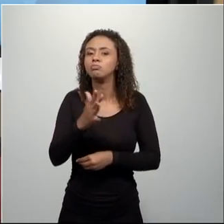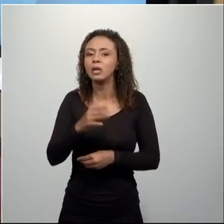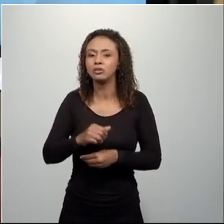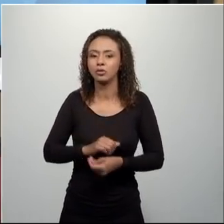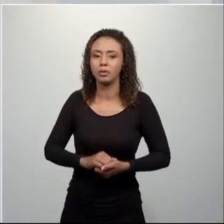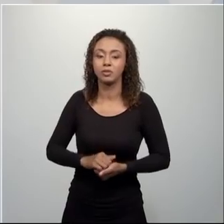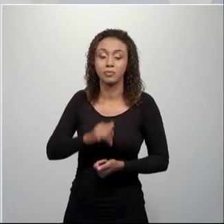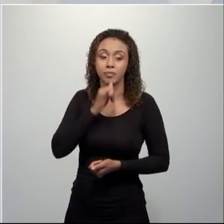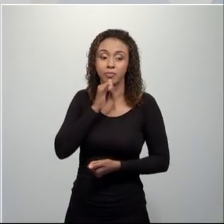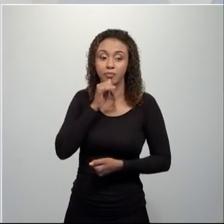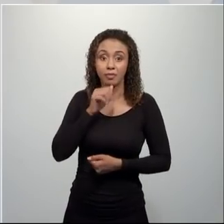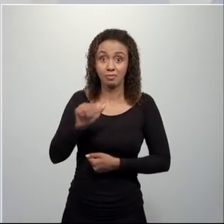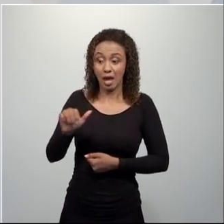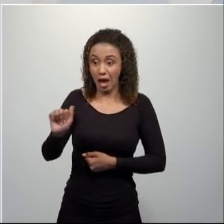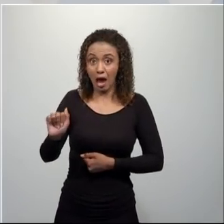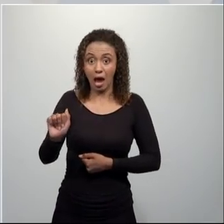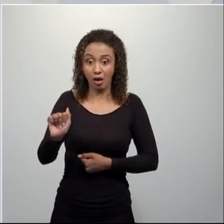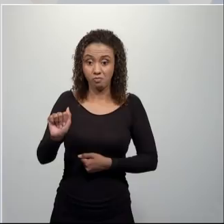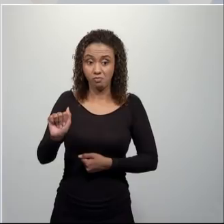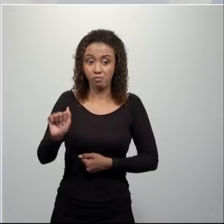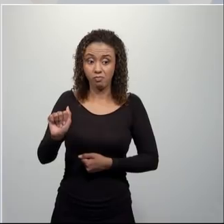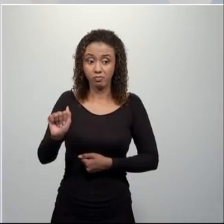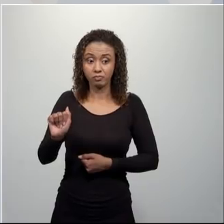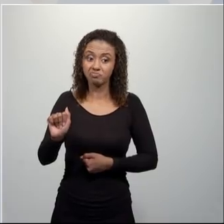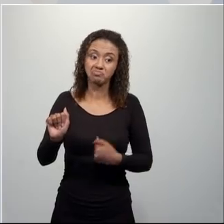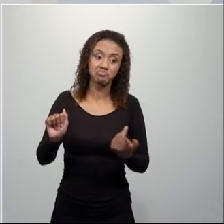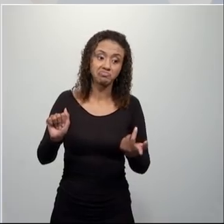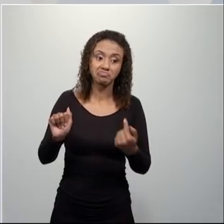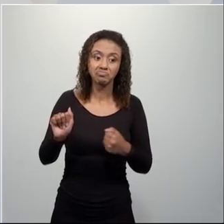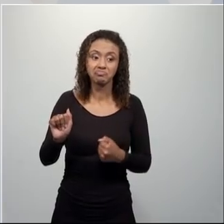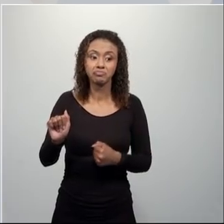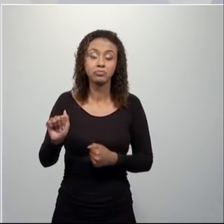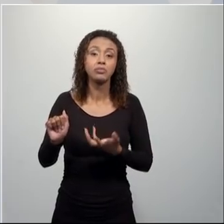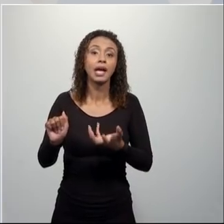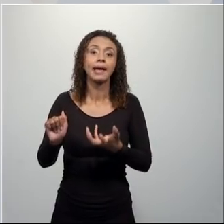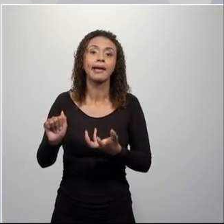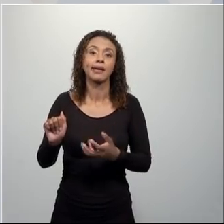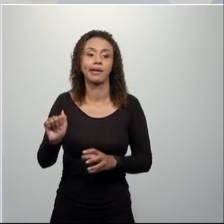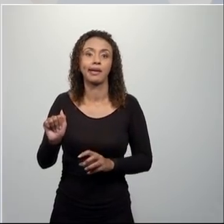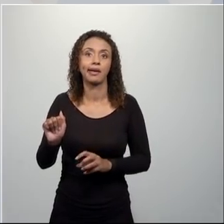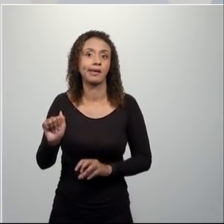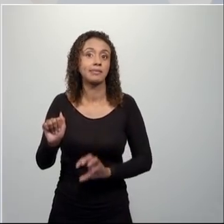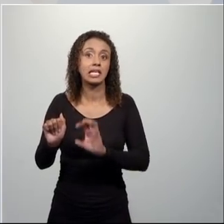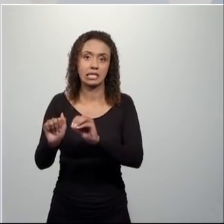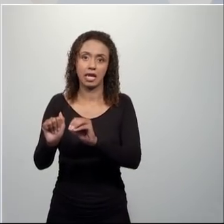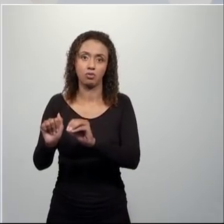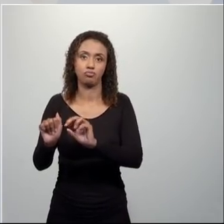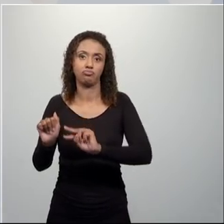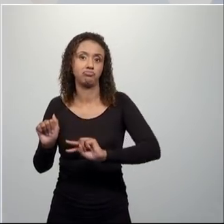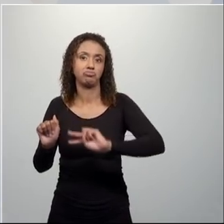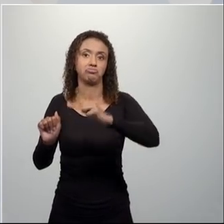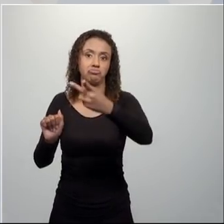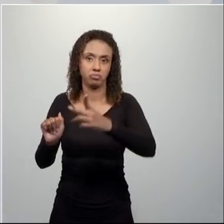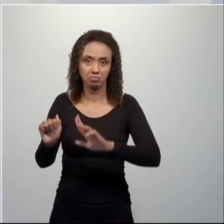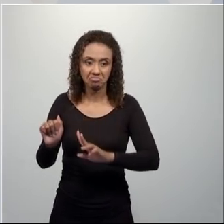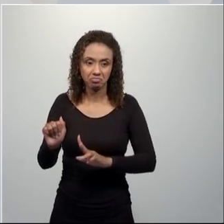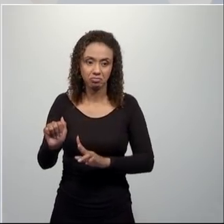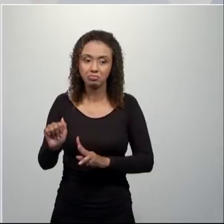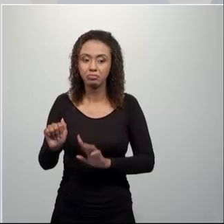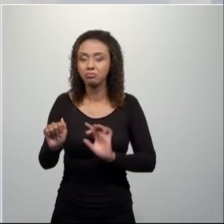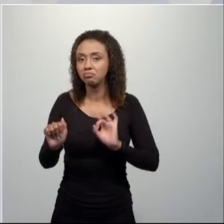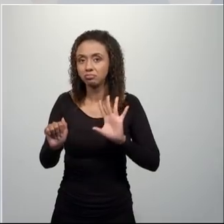oa resolvem se resolva num instante de zero enviar a moeda dele pra alguém então sei que é uma transação de a